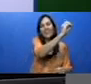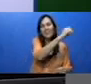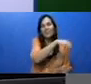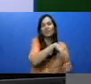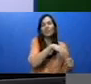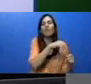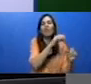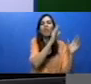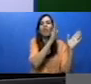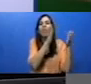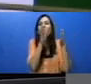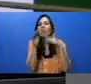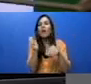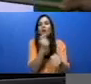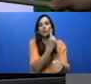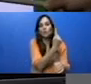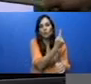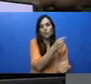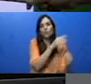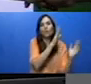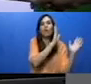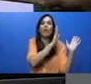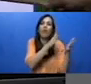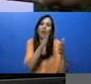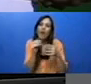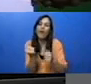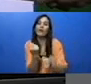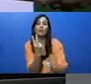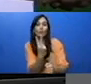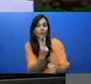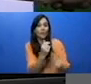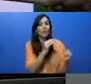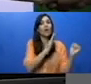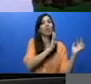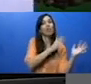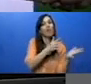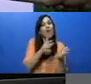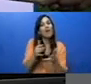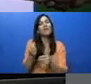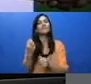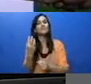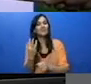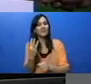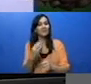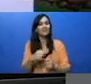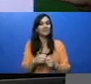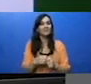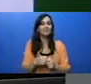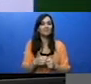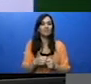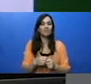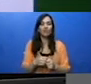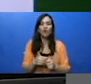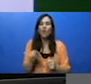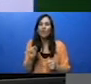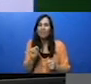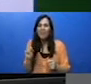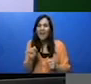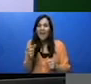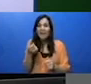1 até o 9. E esse tracinho aqui embaixo do 6 é para definir que é o número 6, tá vendo? E